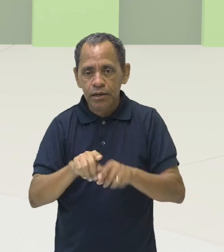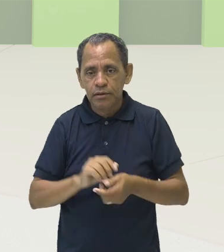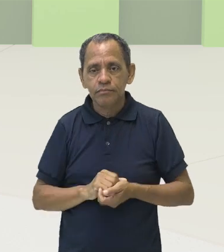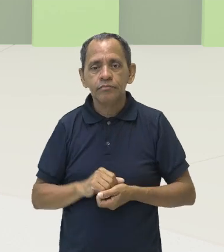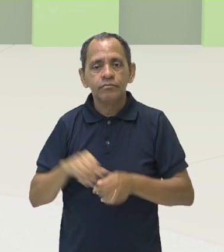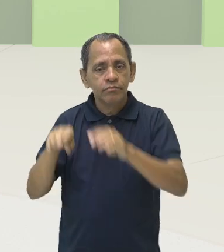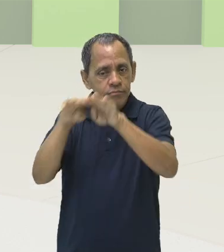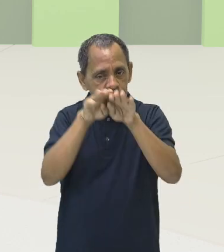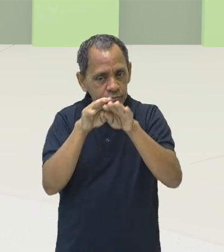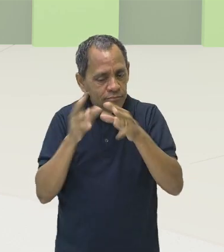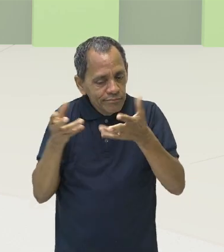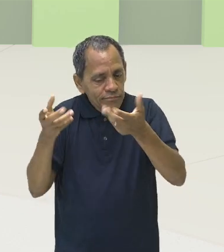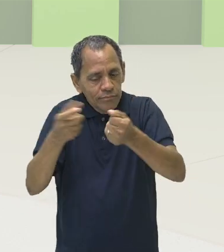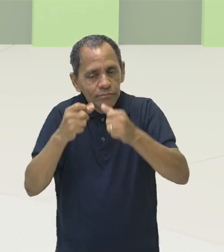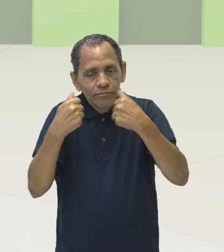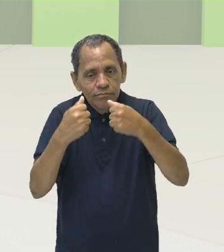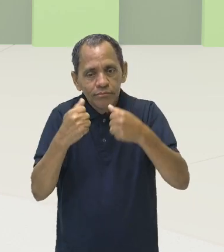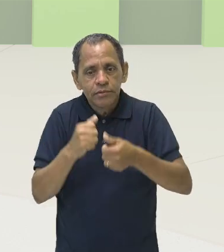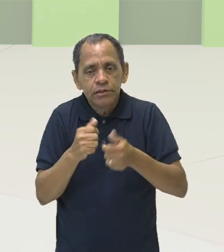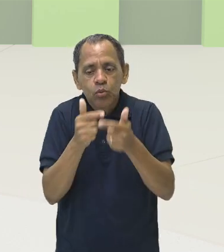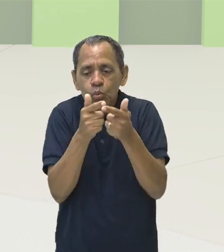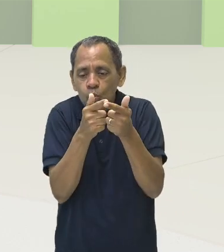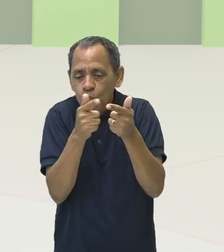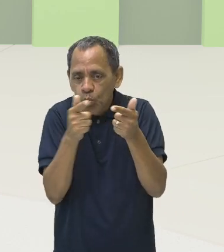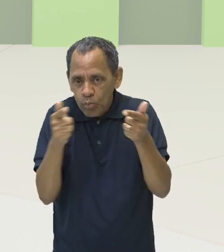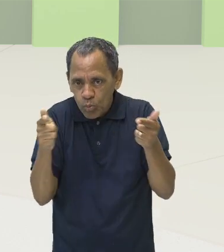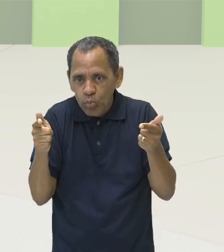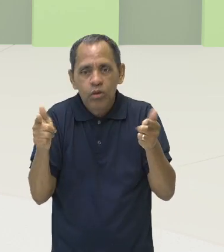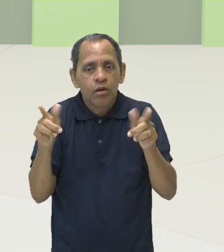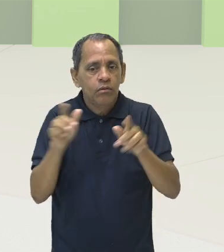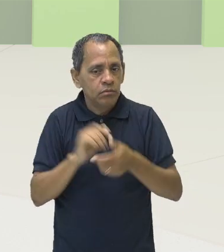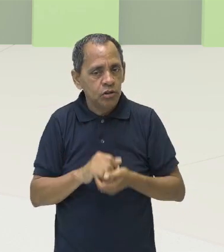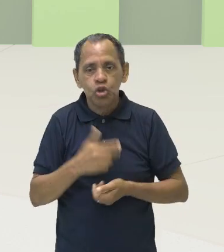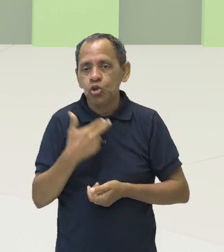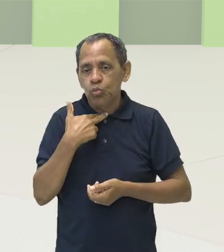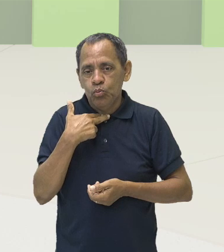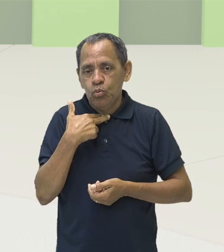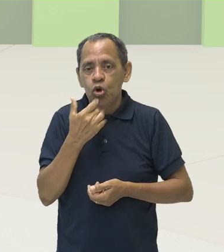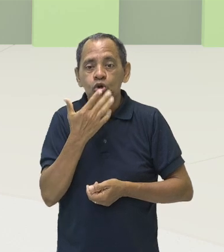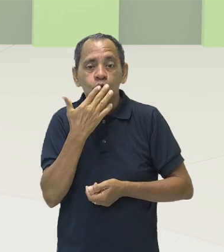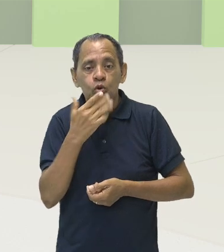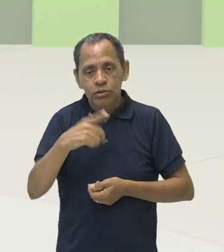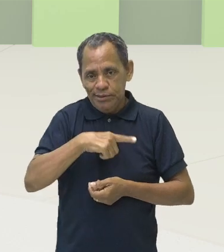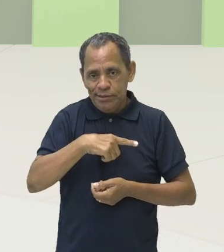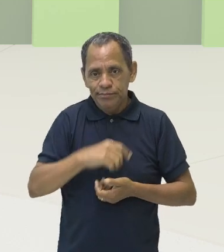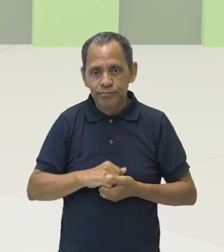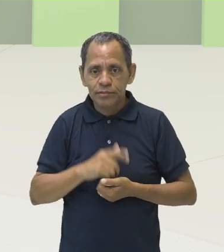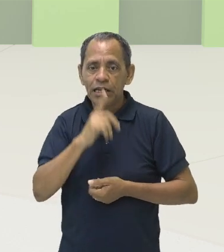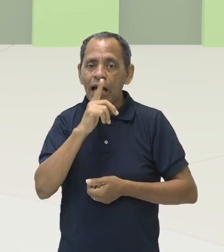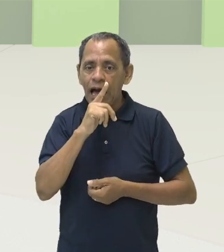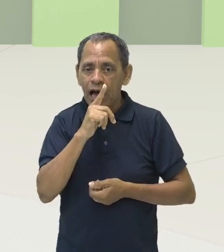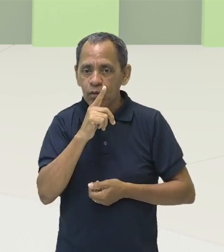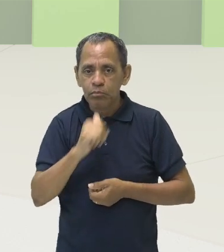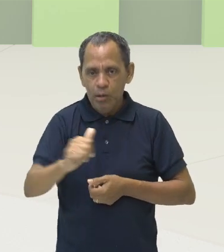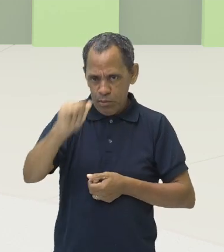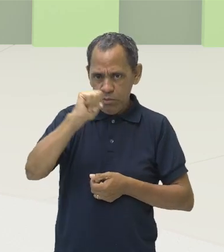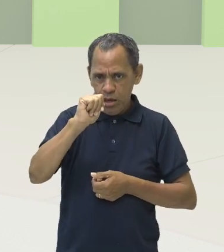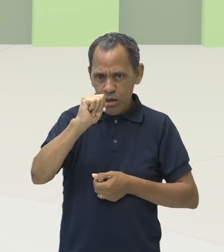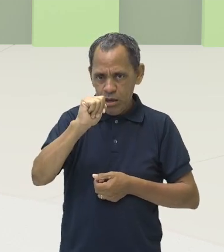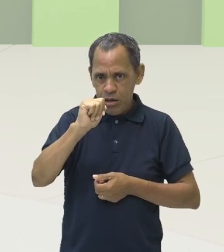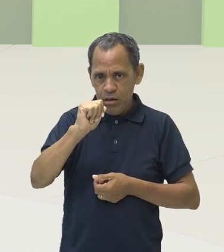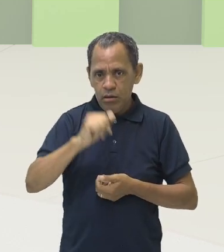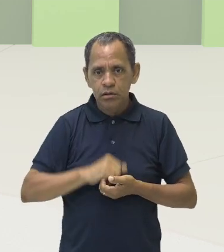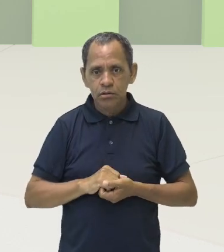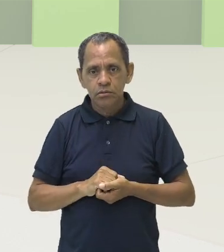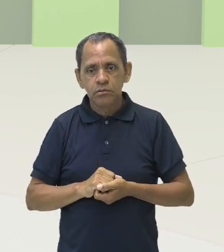de qualidade, ela precisa estar límpida, ela não tem que ter cor. A água, para a gente beber, né, para a